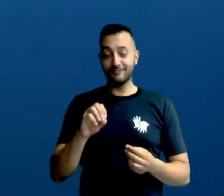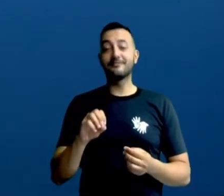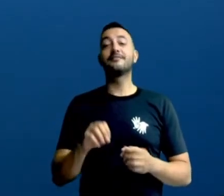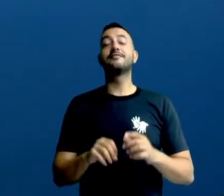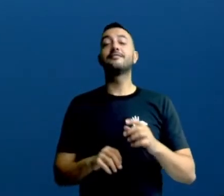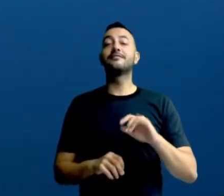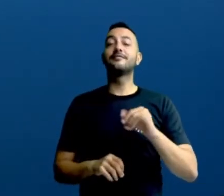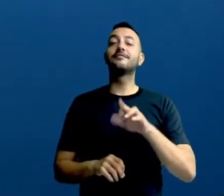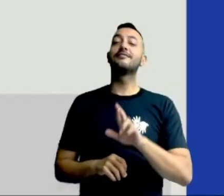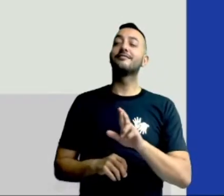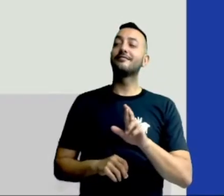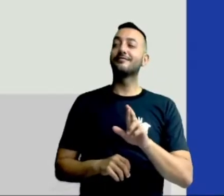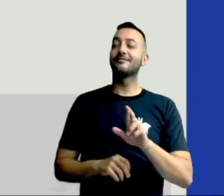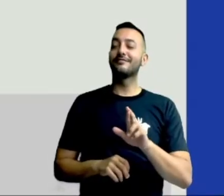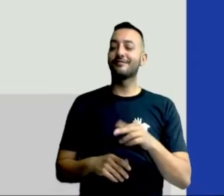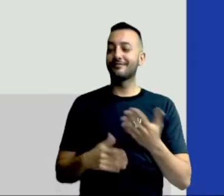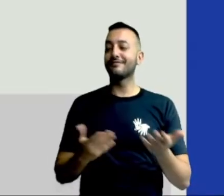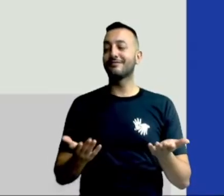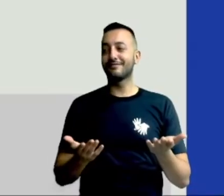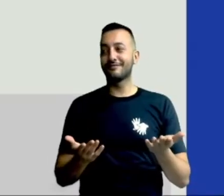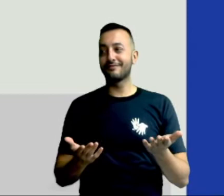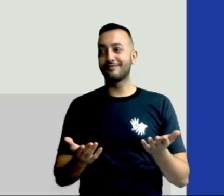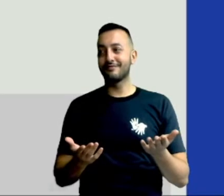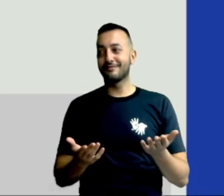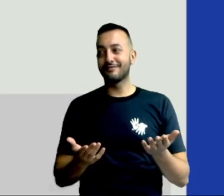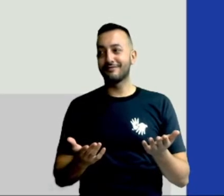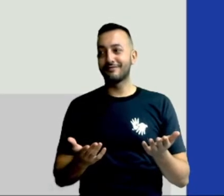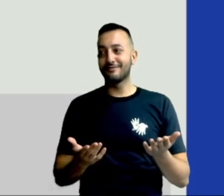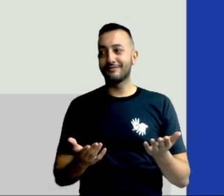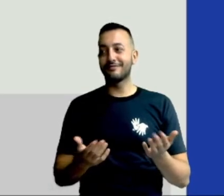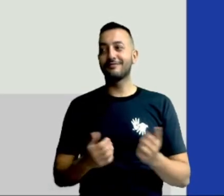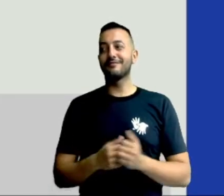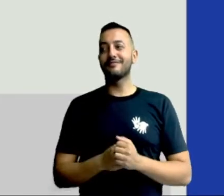Júnior? E aí, Júnior, o que é que você acha?